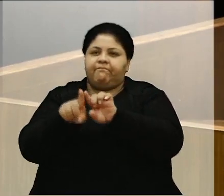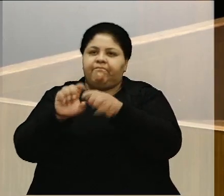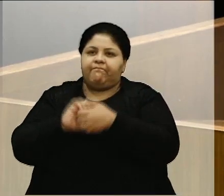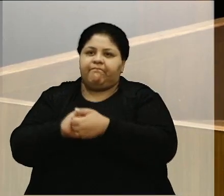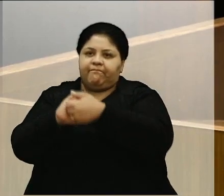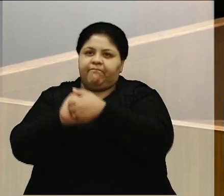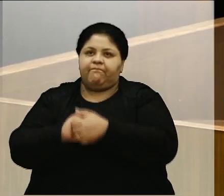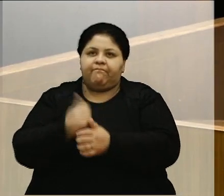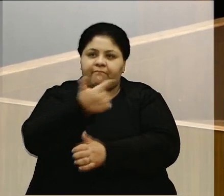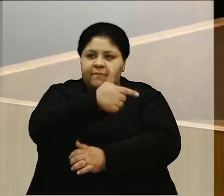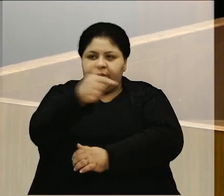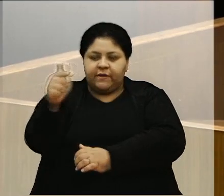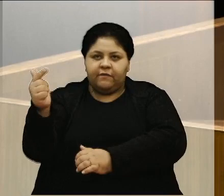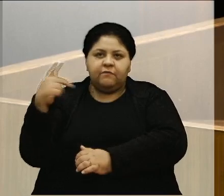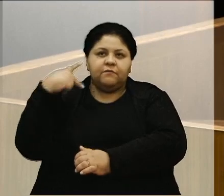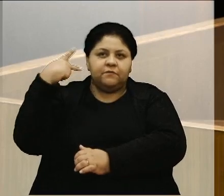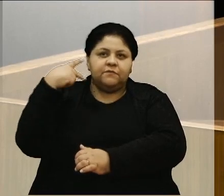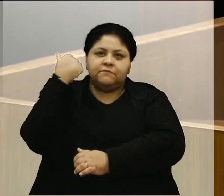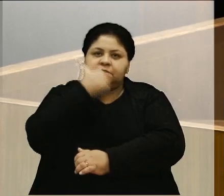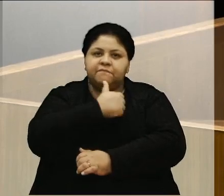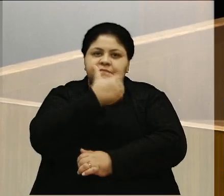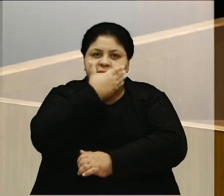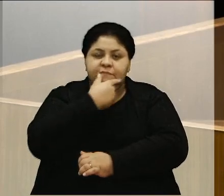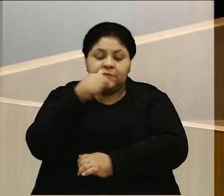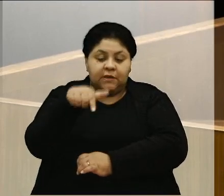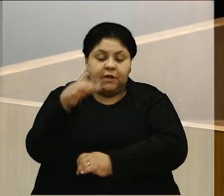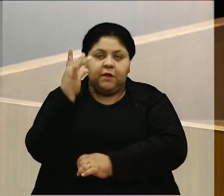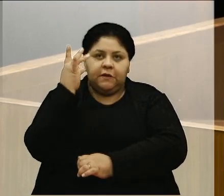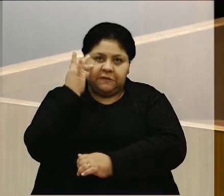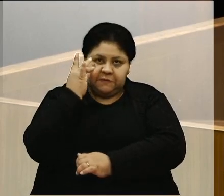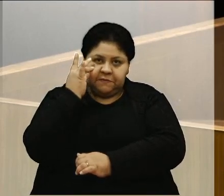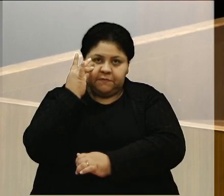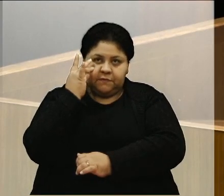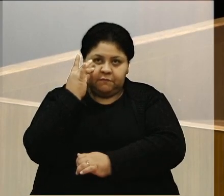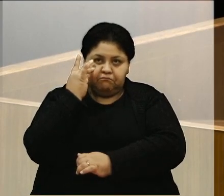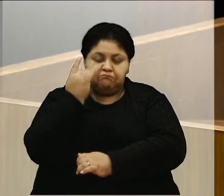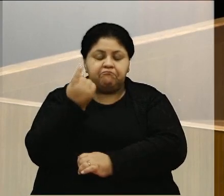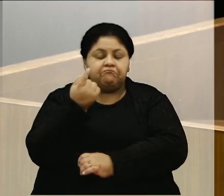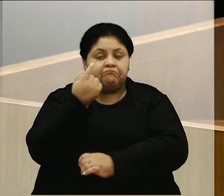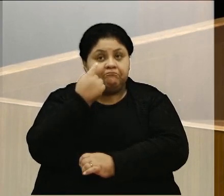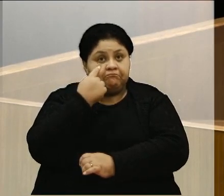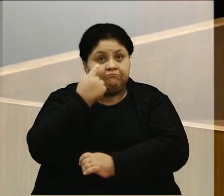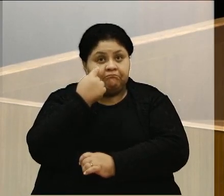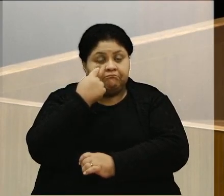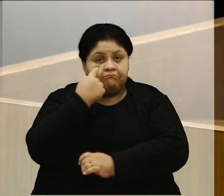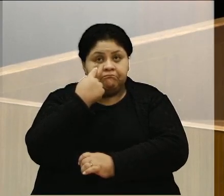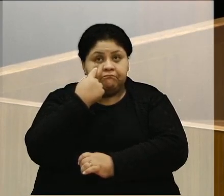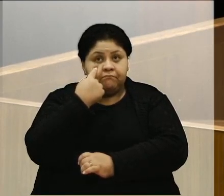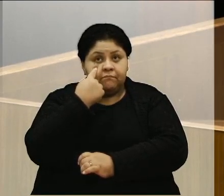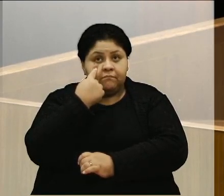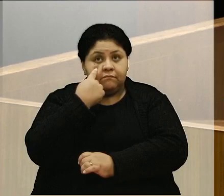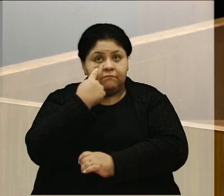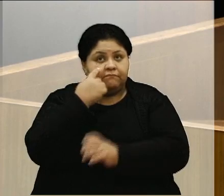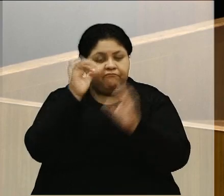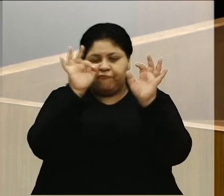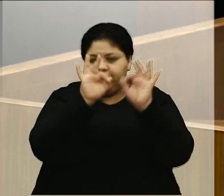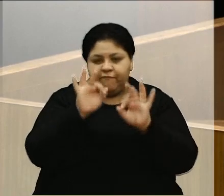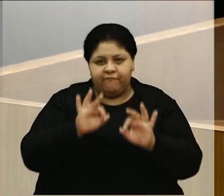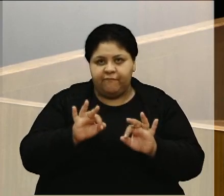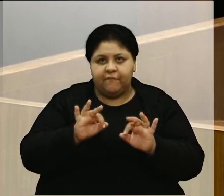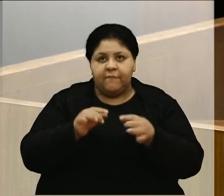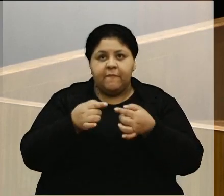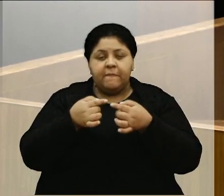as demais vereadoras e vereadores aqui presentes. E olha que não dá para dizer feliz, né? Mas, enfim,